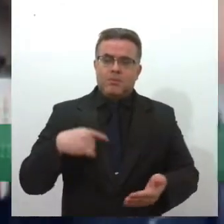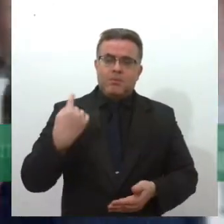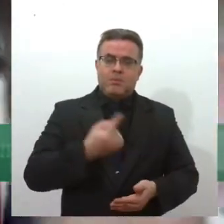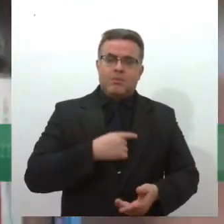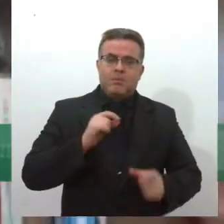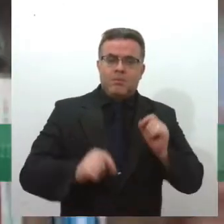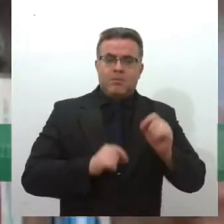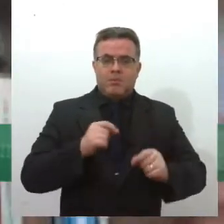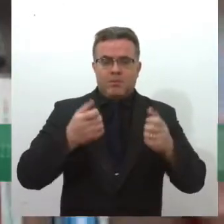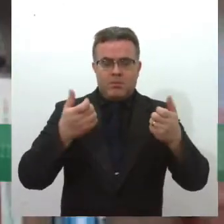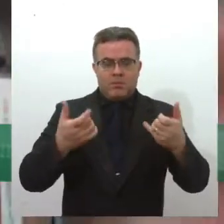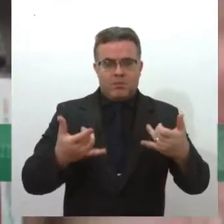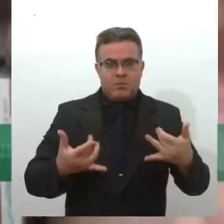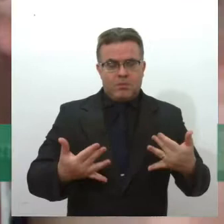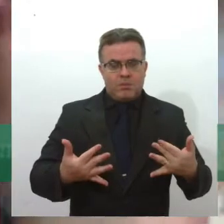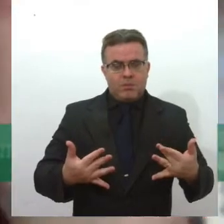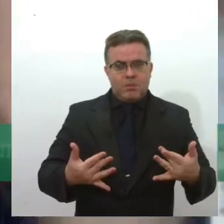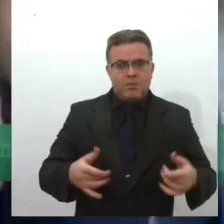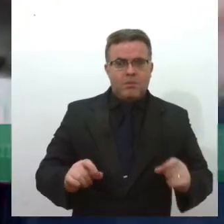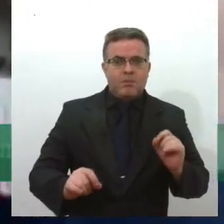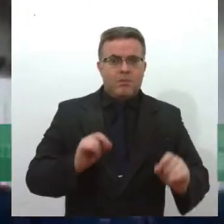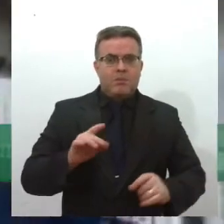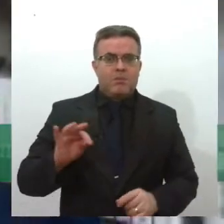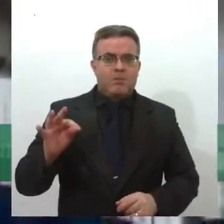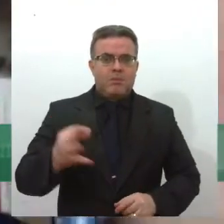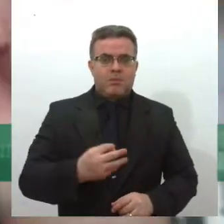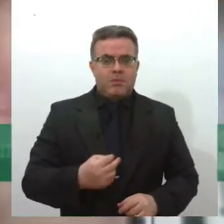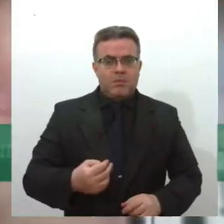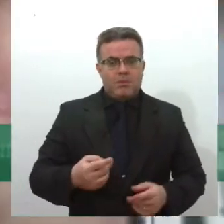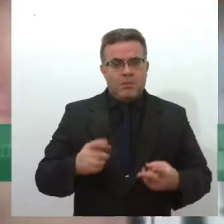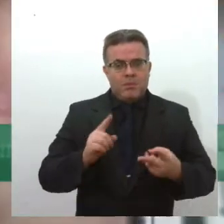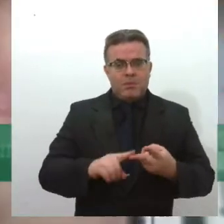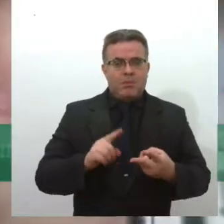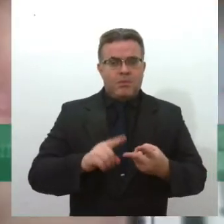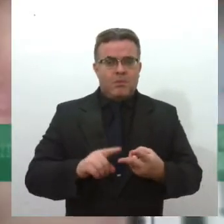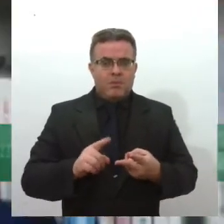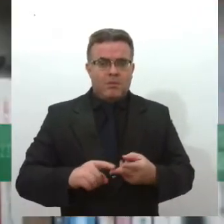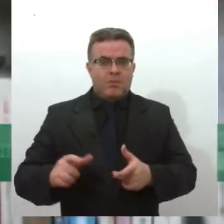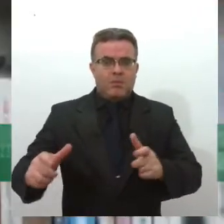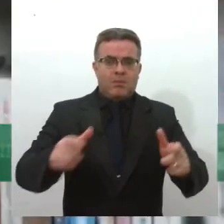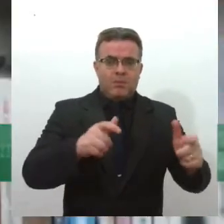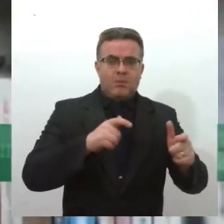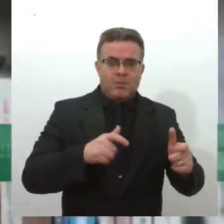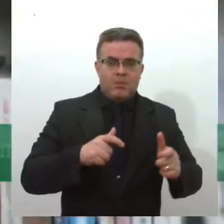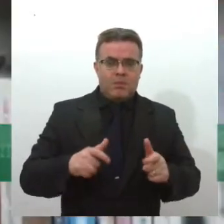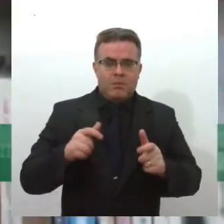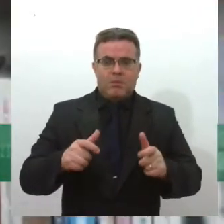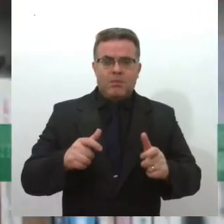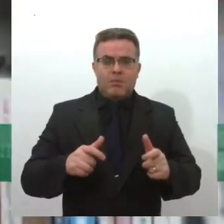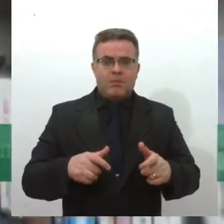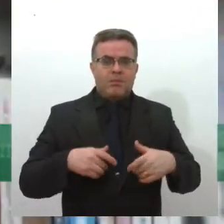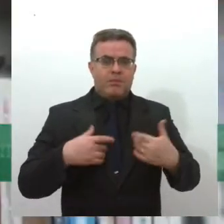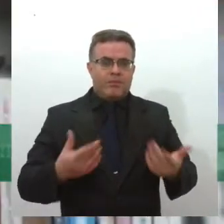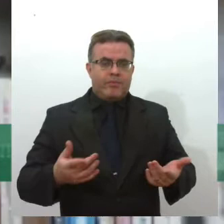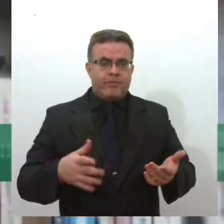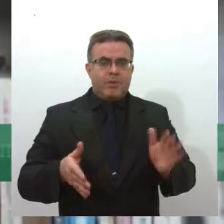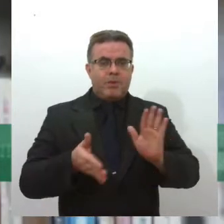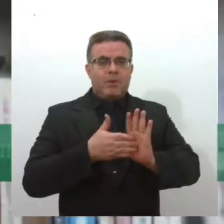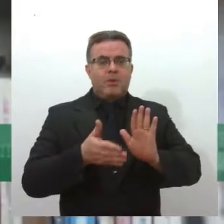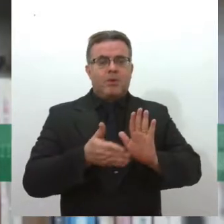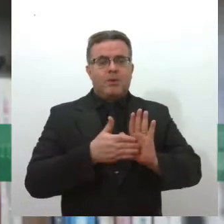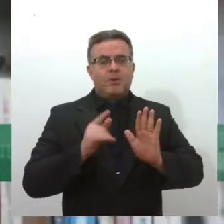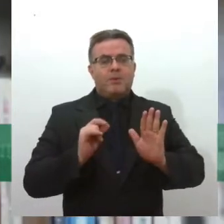Odorico Paraguaçu, os tempos de Saramandaia, do coronelato, né? Ela propõe que